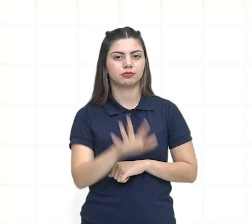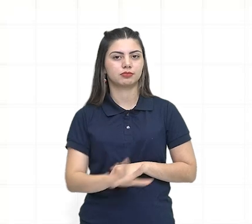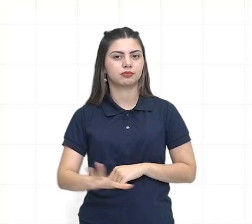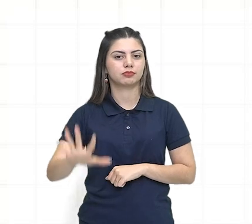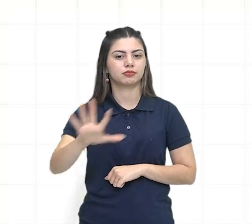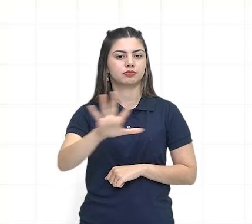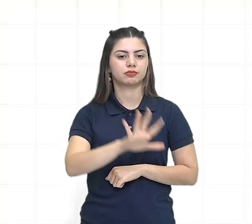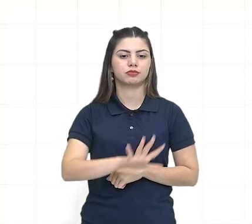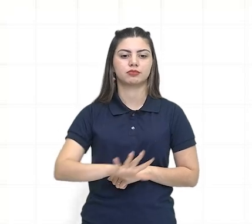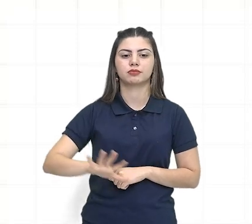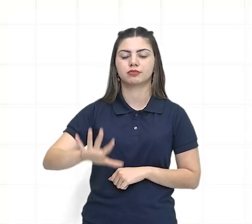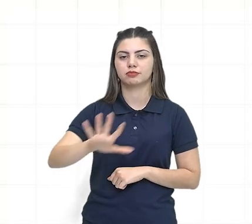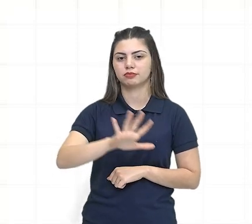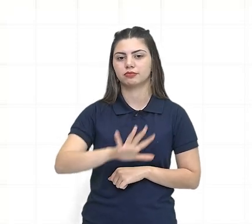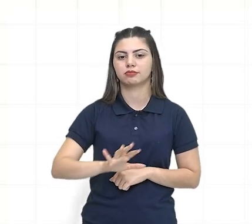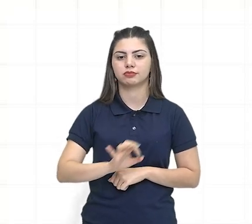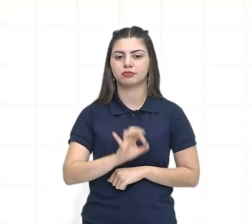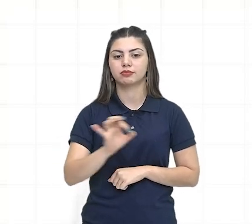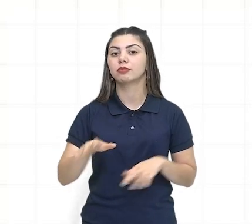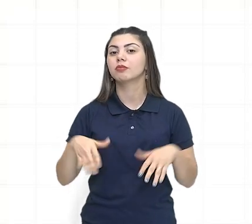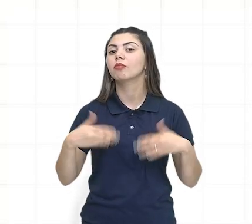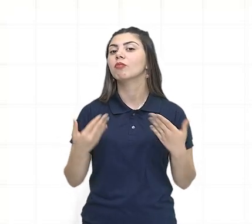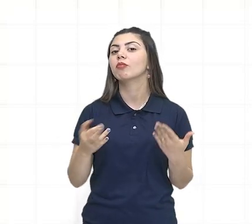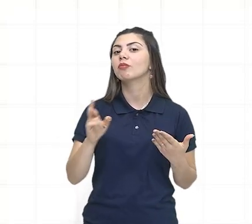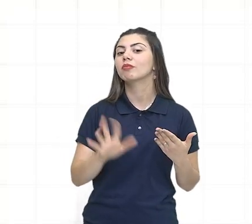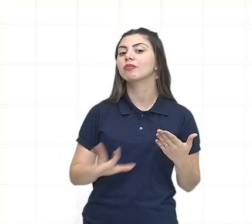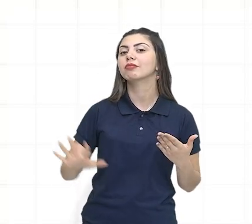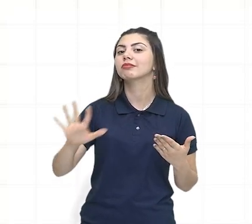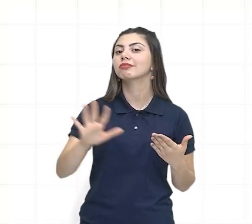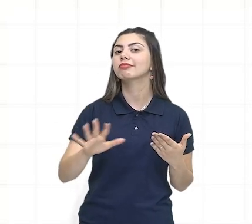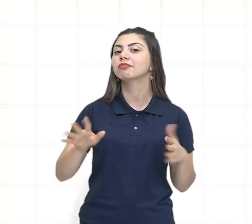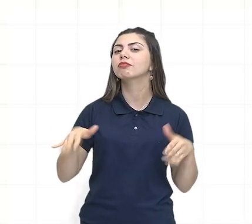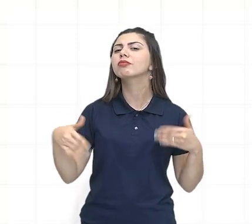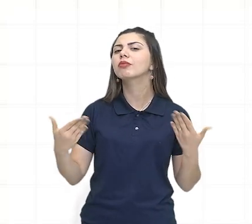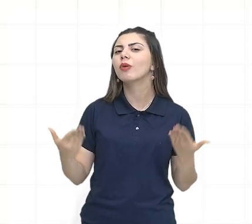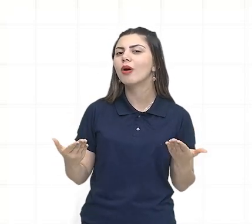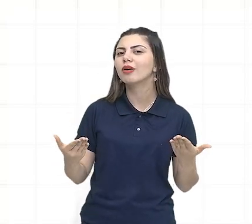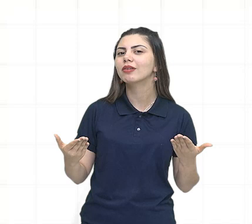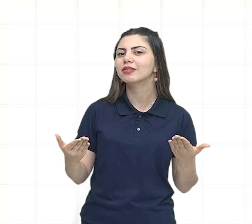determinada região. Que região é essa?